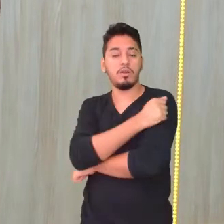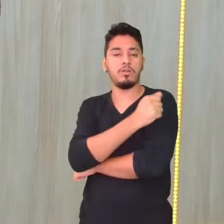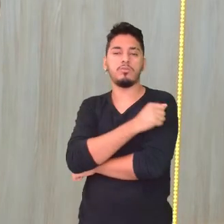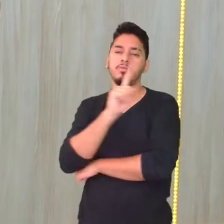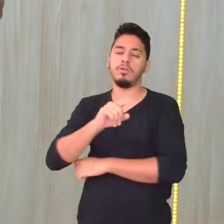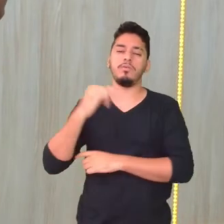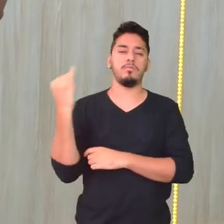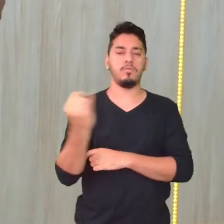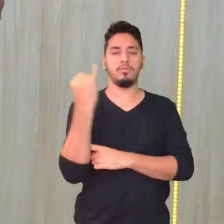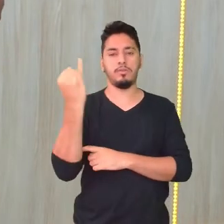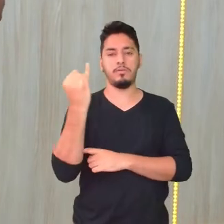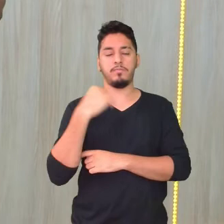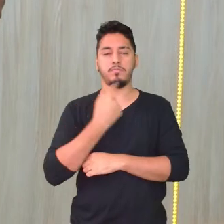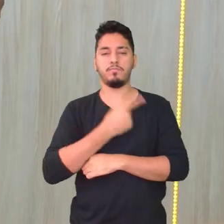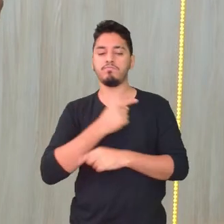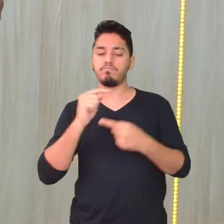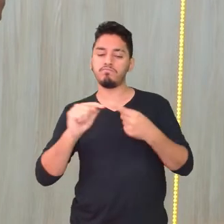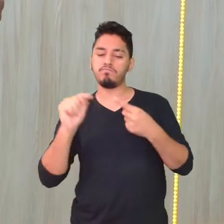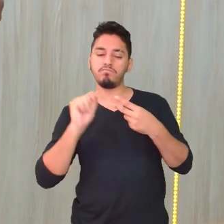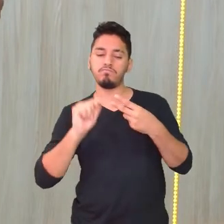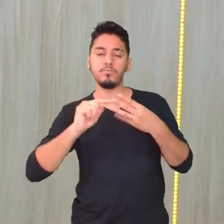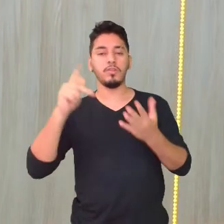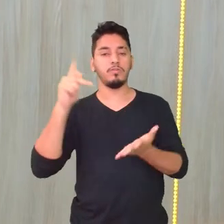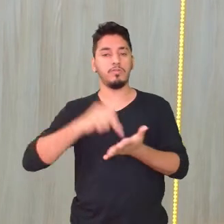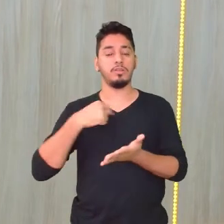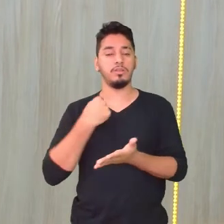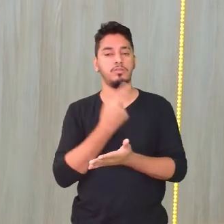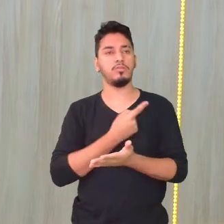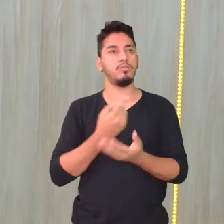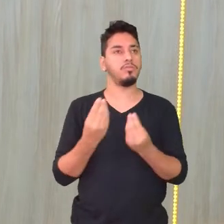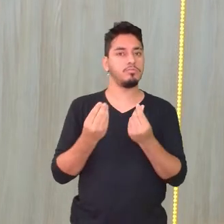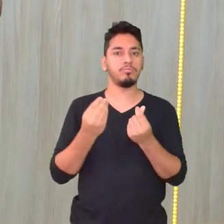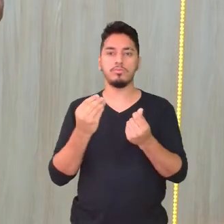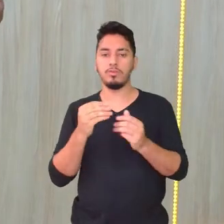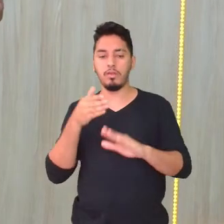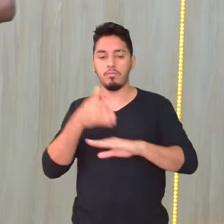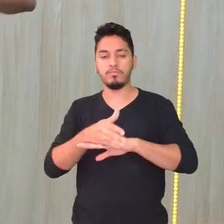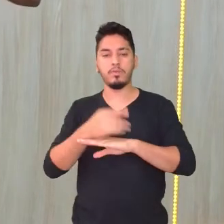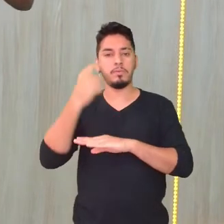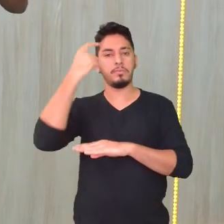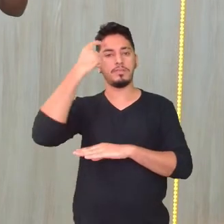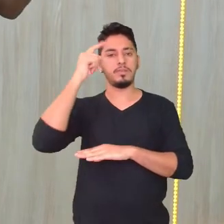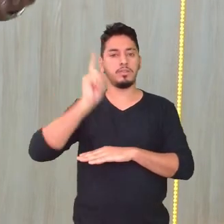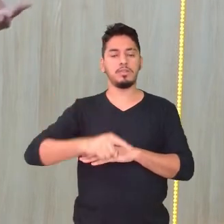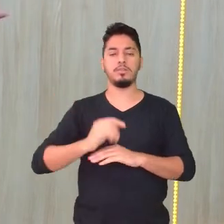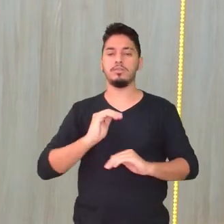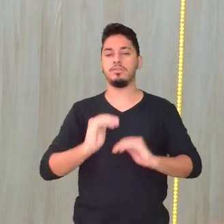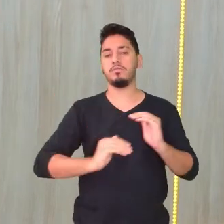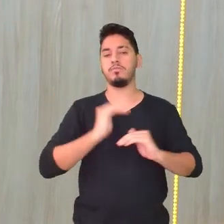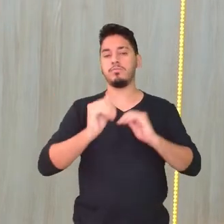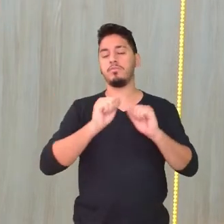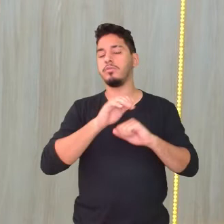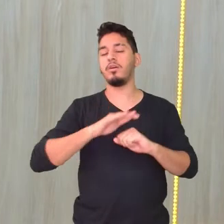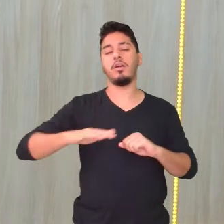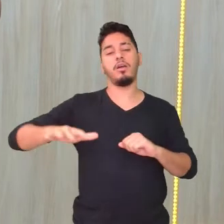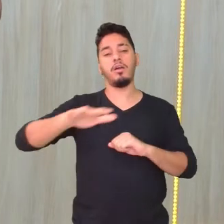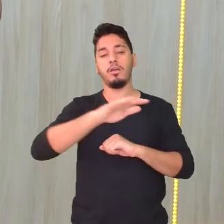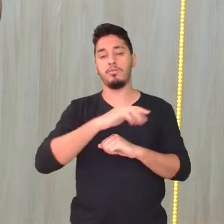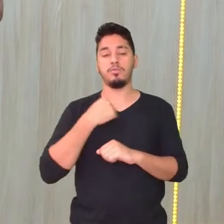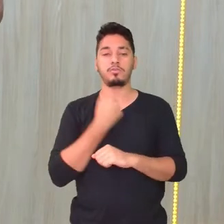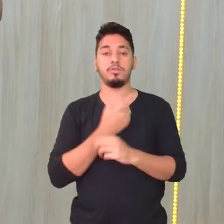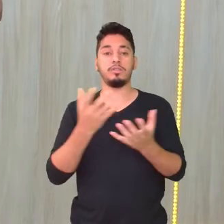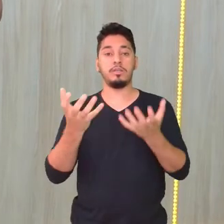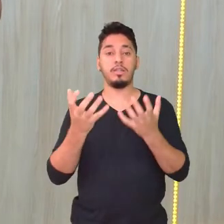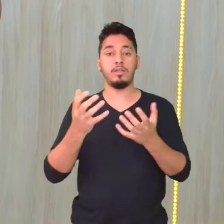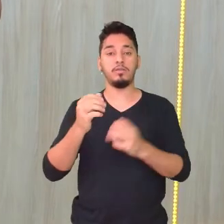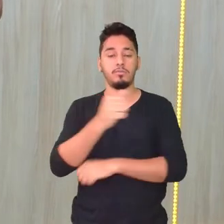importante, né? Quando a gente vai pontuar de verdade a nossa dinâmica de intervenção, pensando nesse desenvolvimento amplo que a gente quer